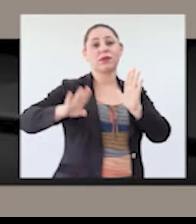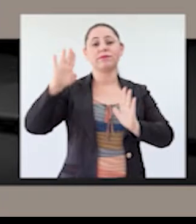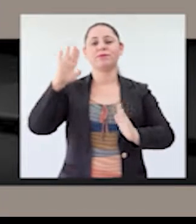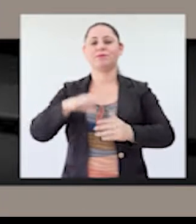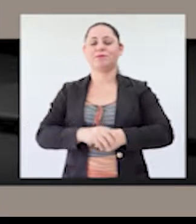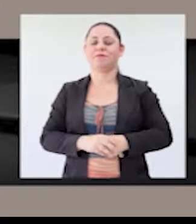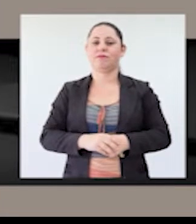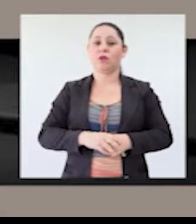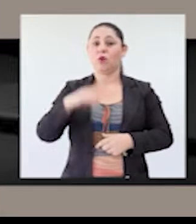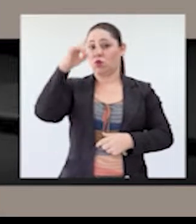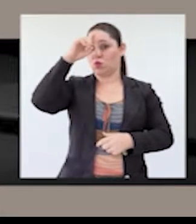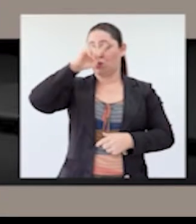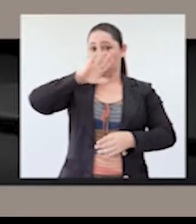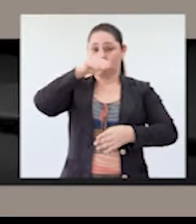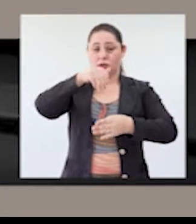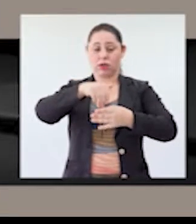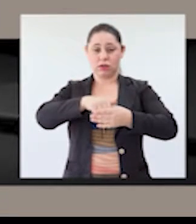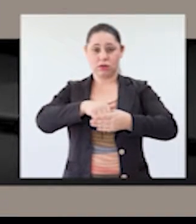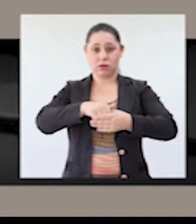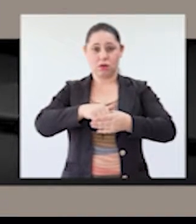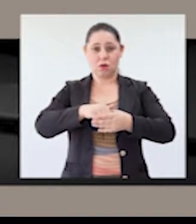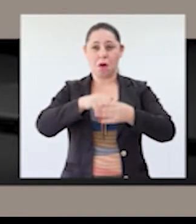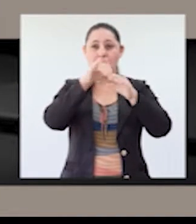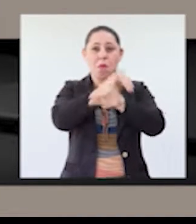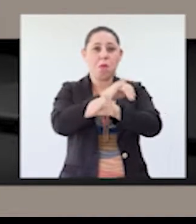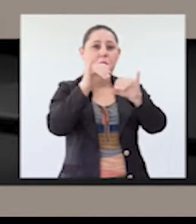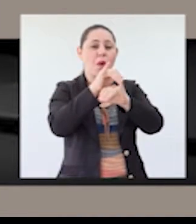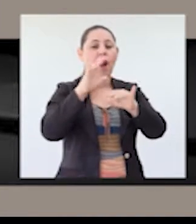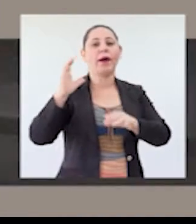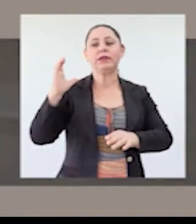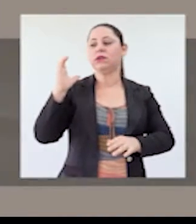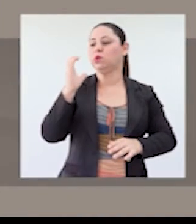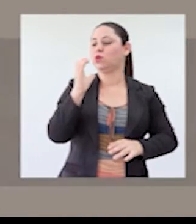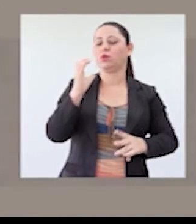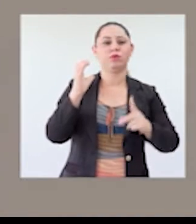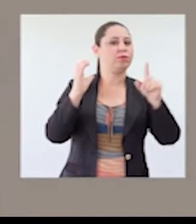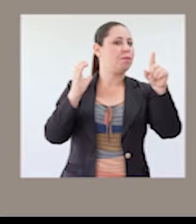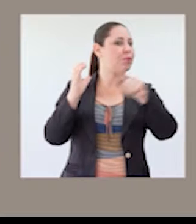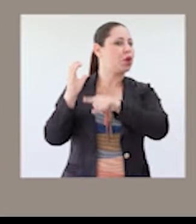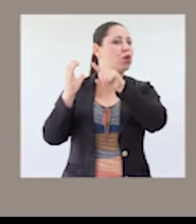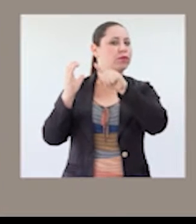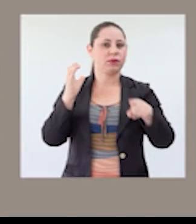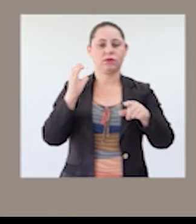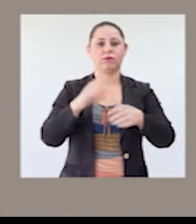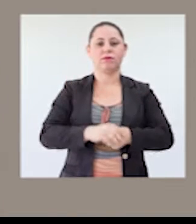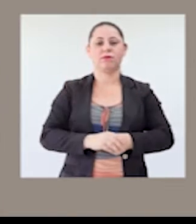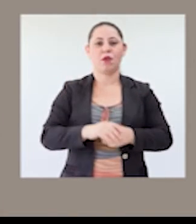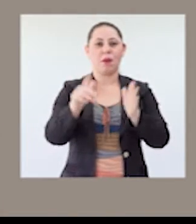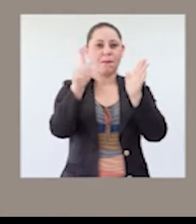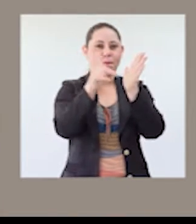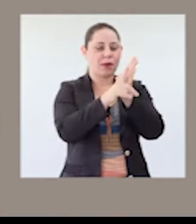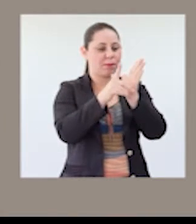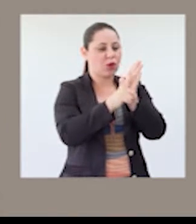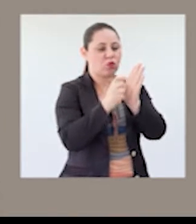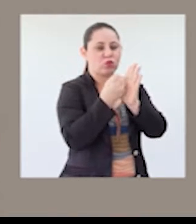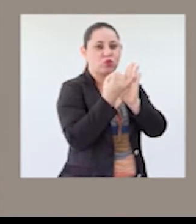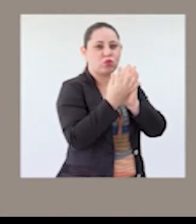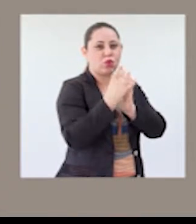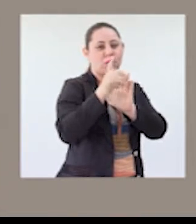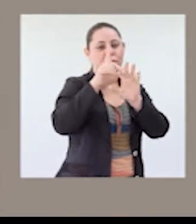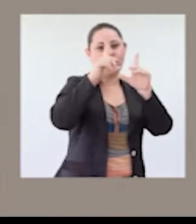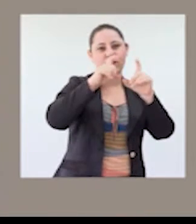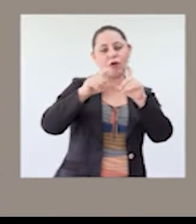eleição, ela é caracterizada como criminosa. Então, assim, a divulgação de santinho e qualquer